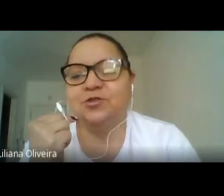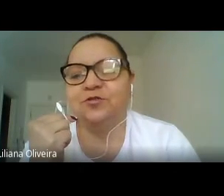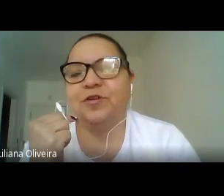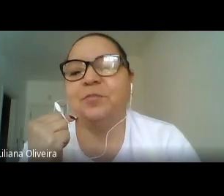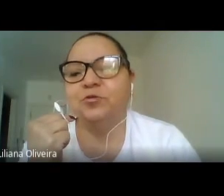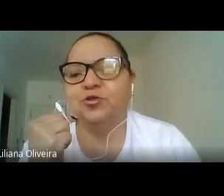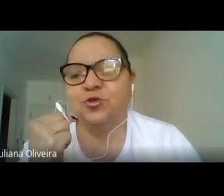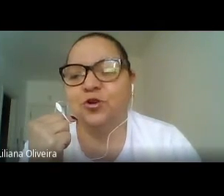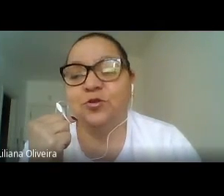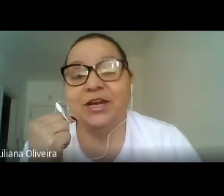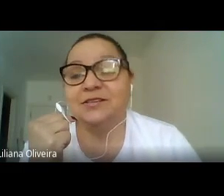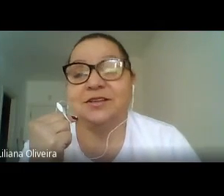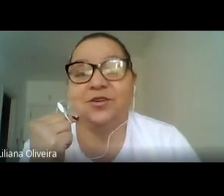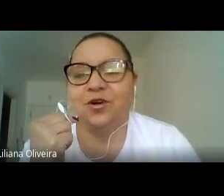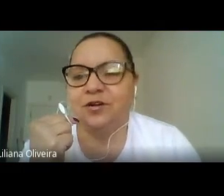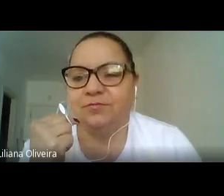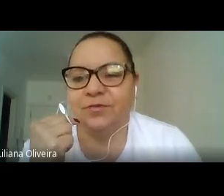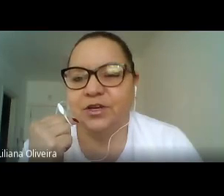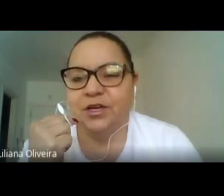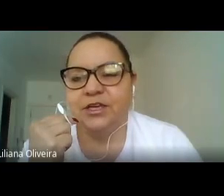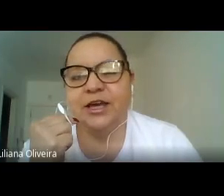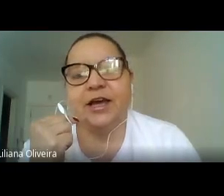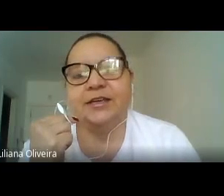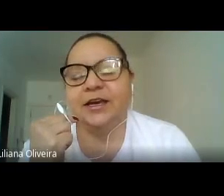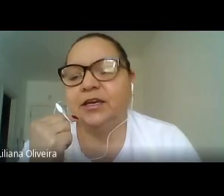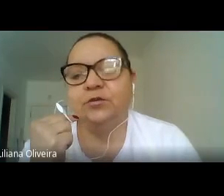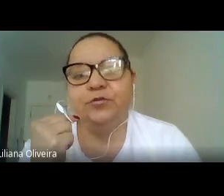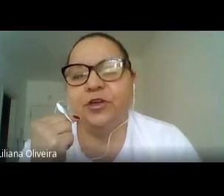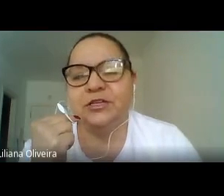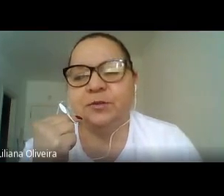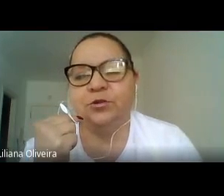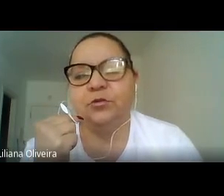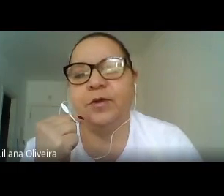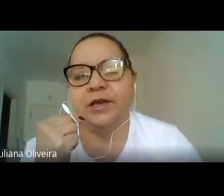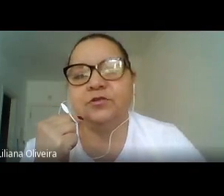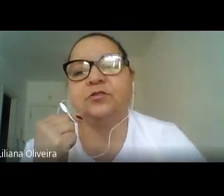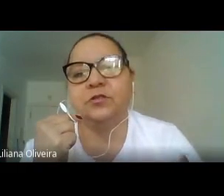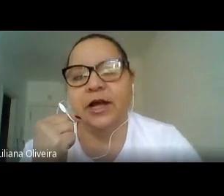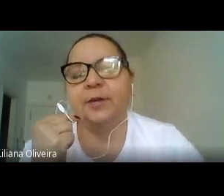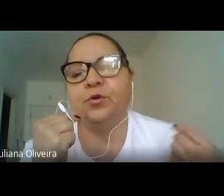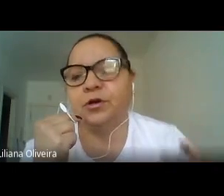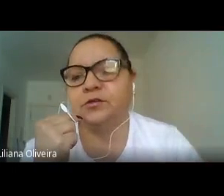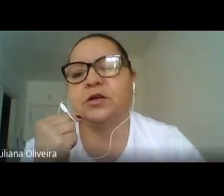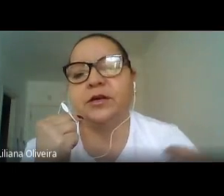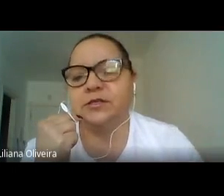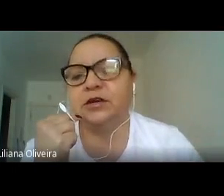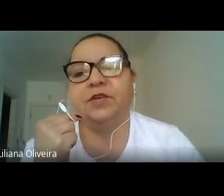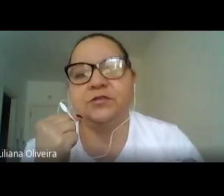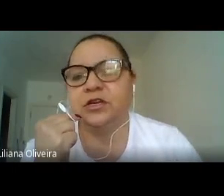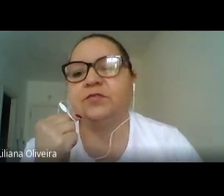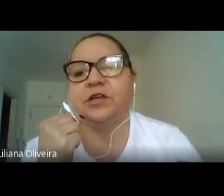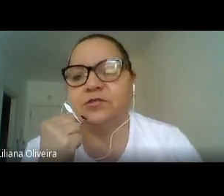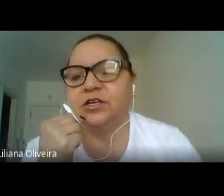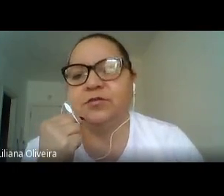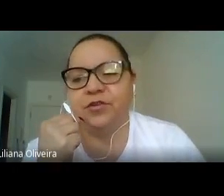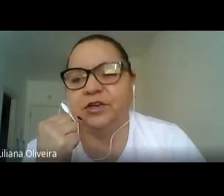prazer. Então, se tu vai para um jogo, eles adoram. E aquilo fixa muito mais do que tu tá